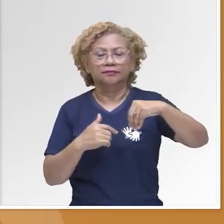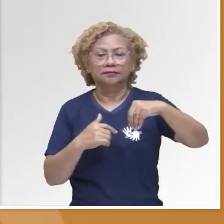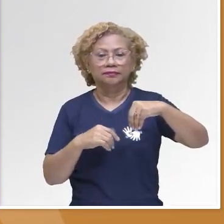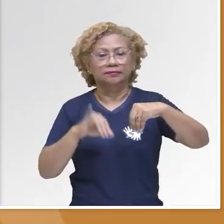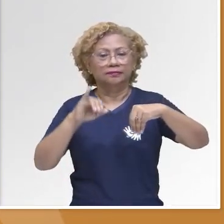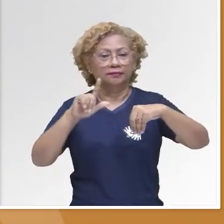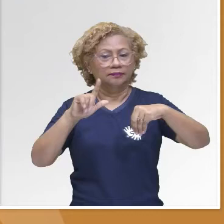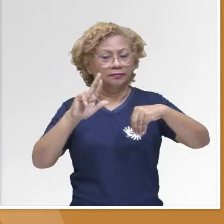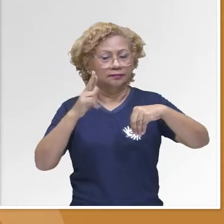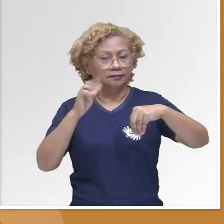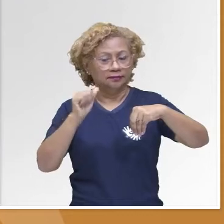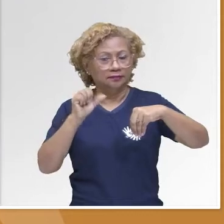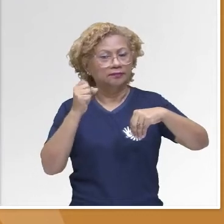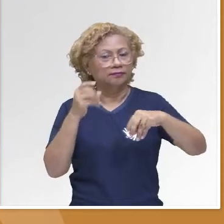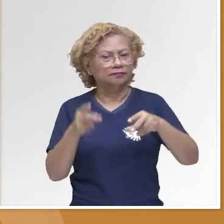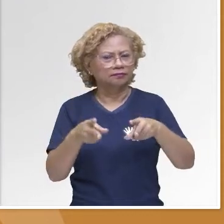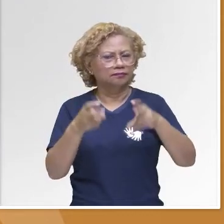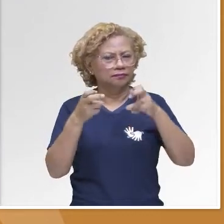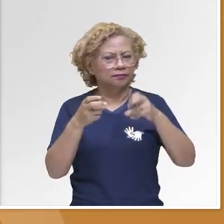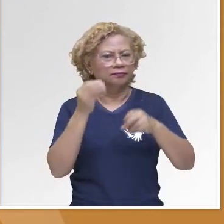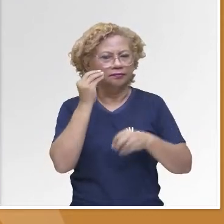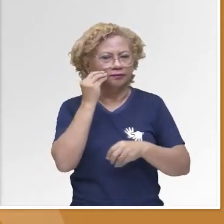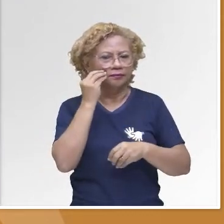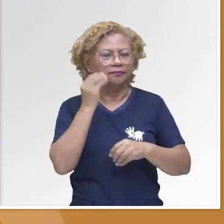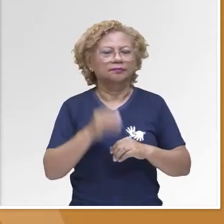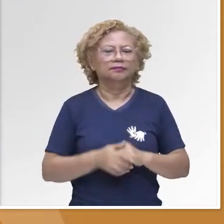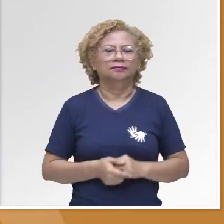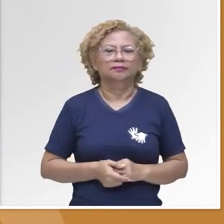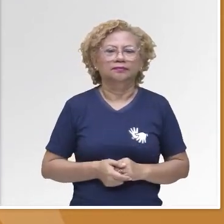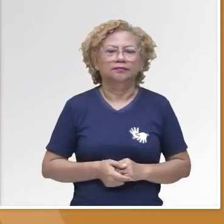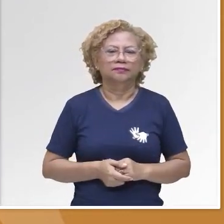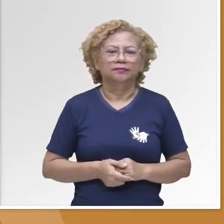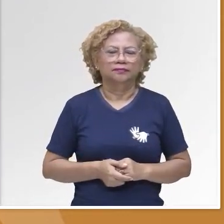estão vendo, olha, tem ali, tá, essa